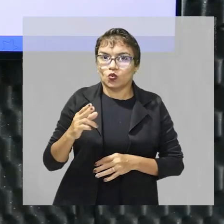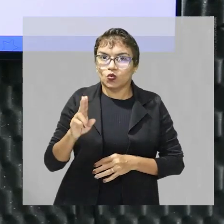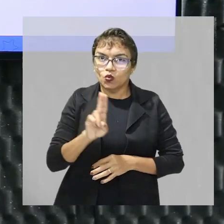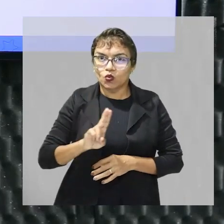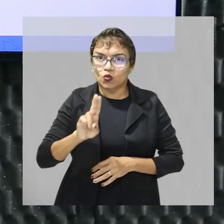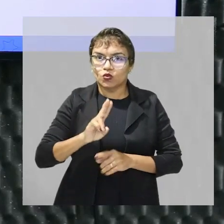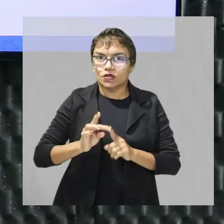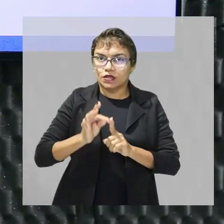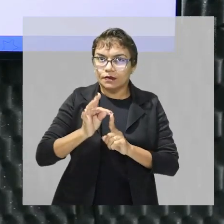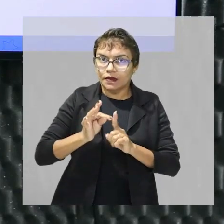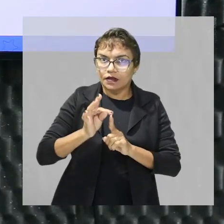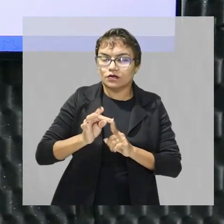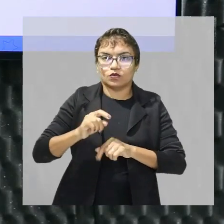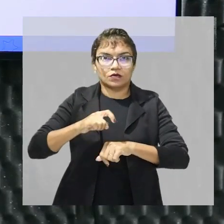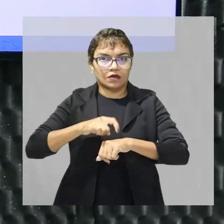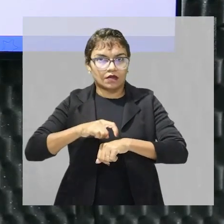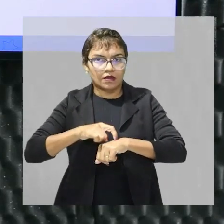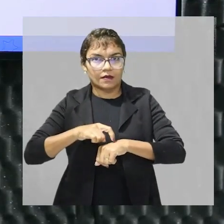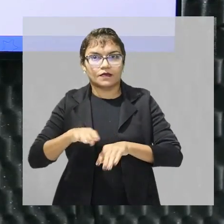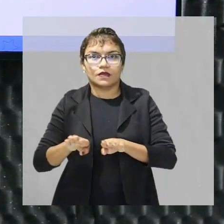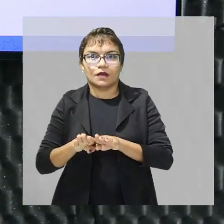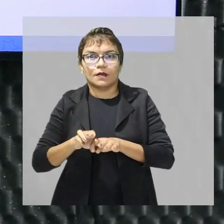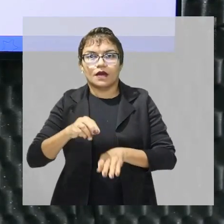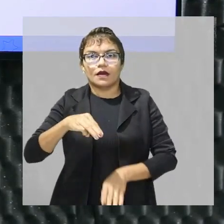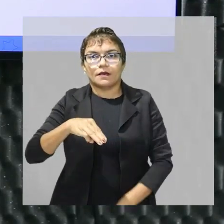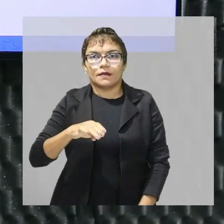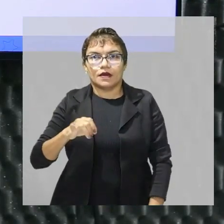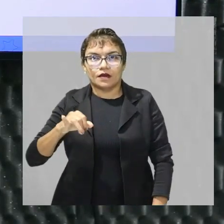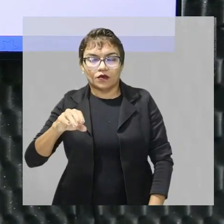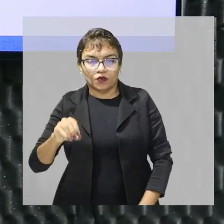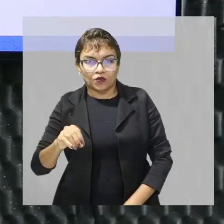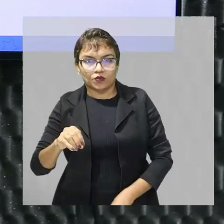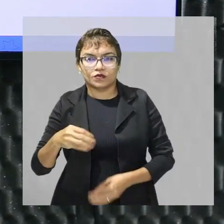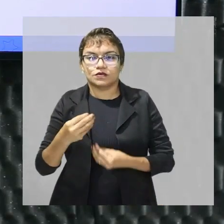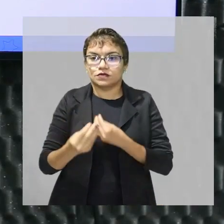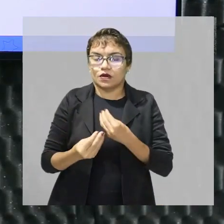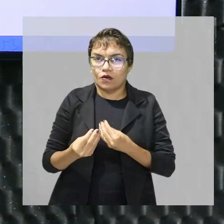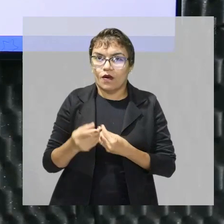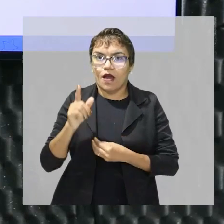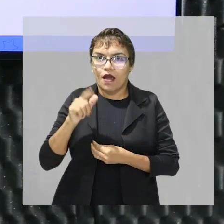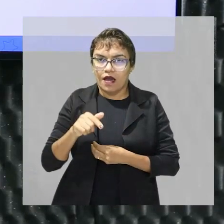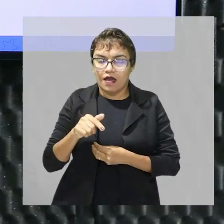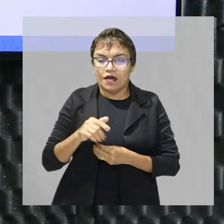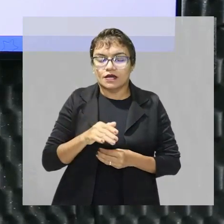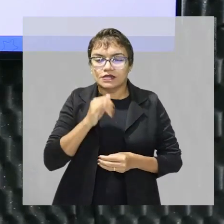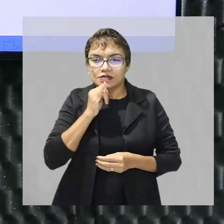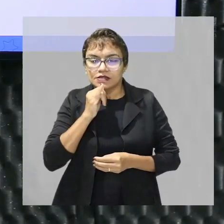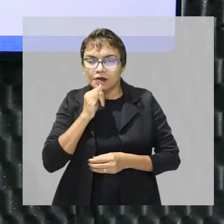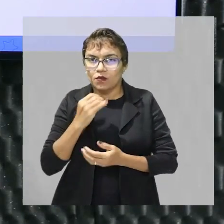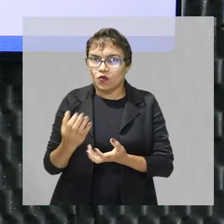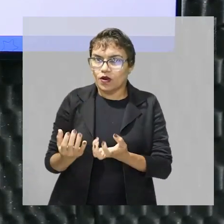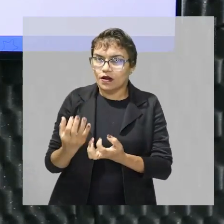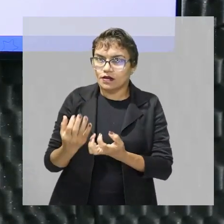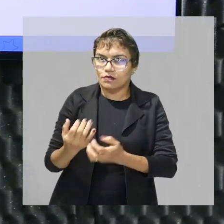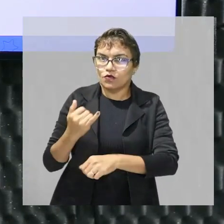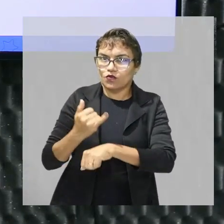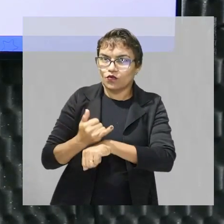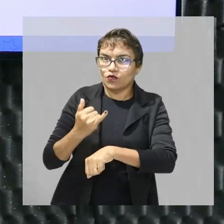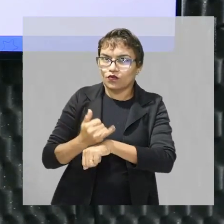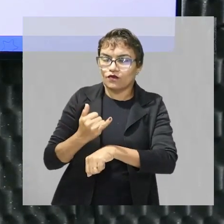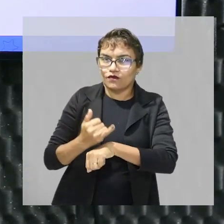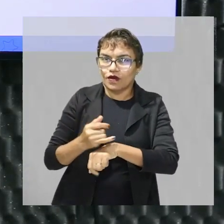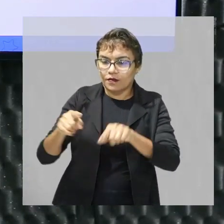tempo e de meio. O princípio do processo consiste no aquecimento do ferro fundido em